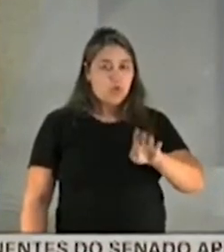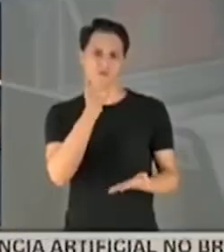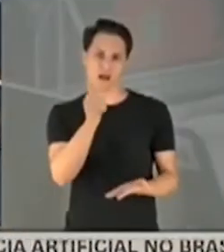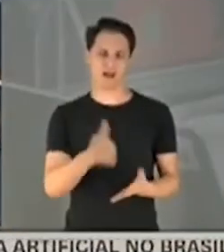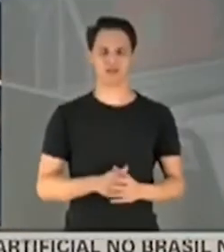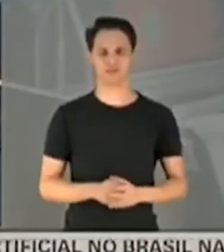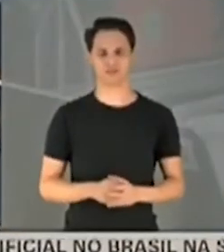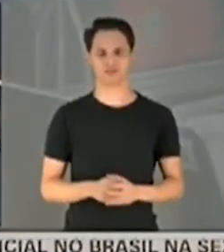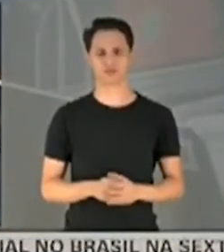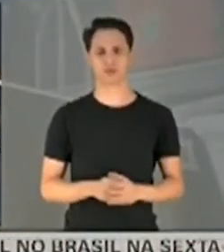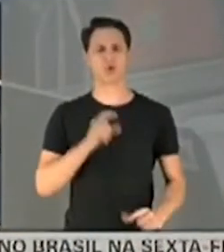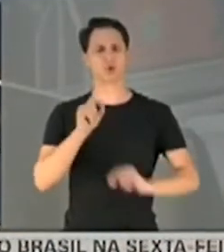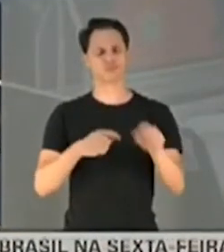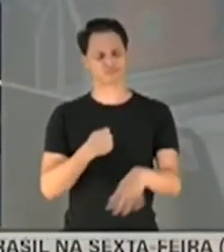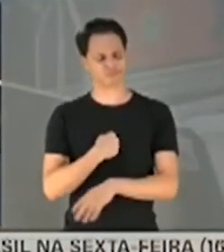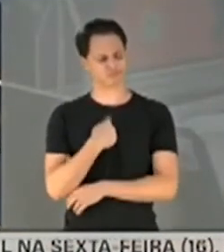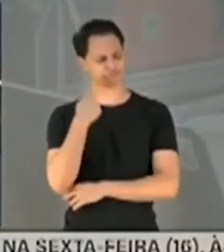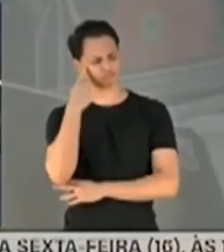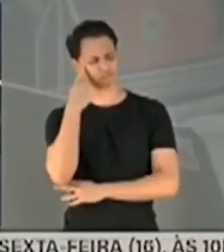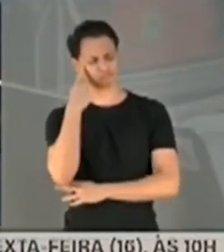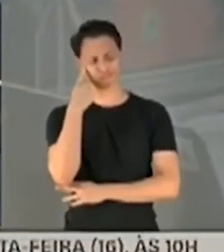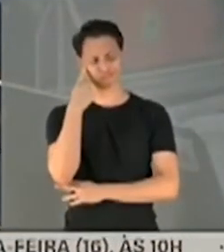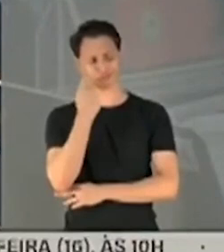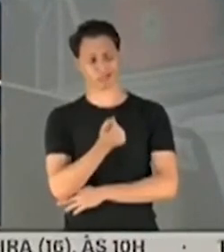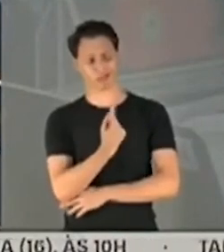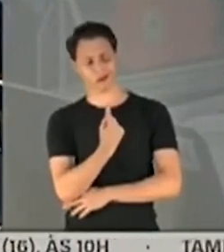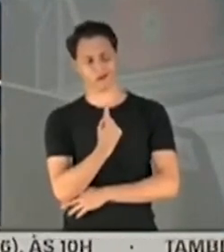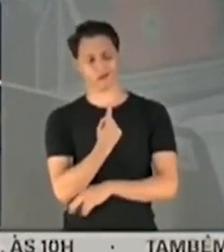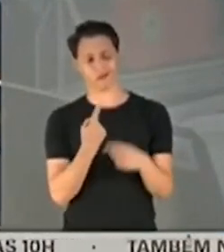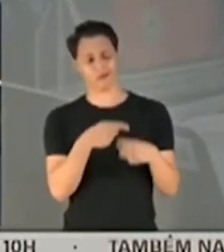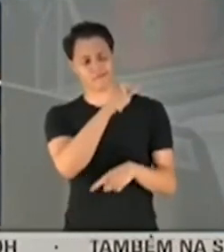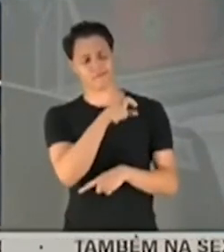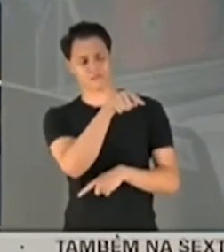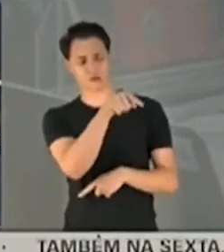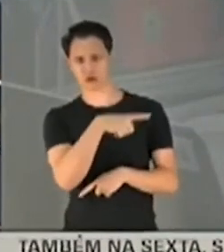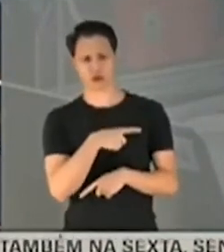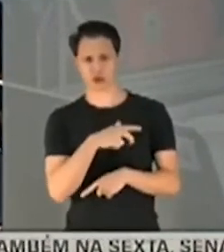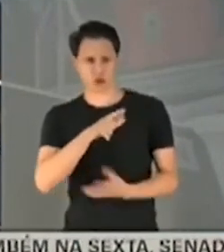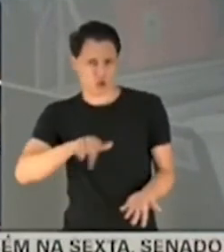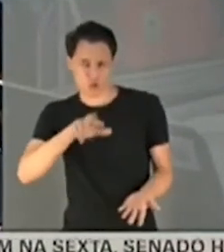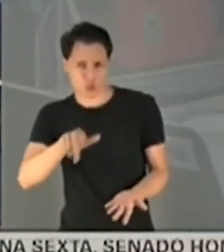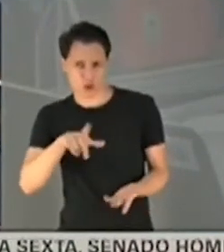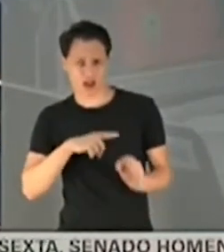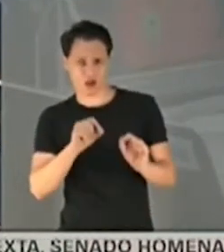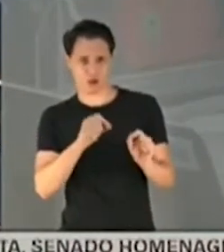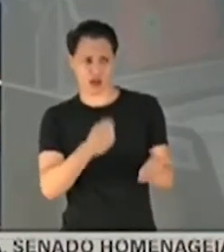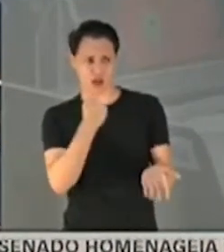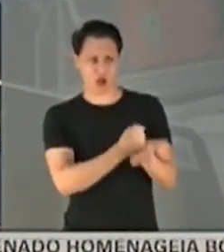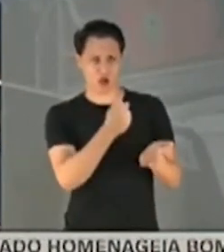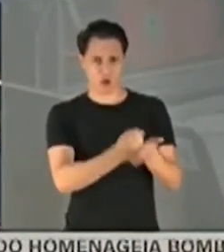não é verdade. O que me deixa intrigado é que a senhora não é comissionada, não trabalha